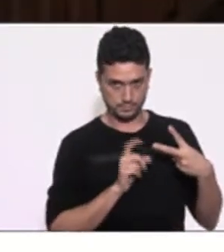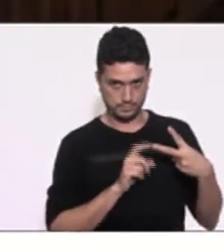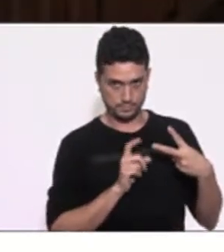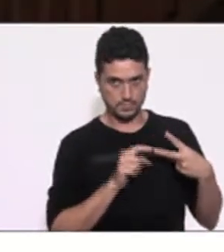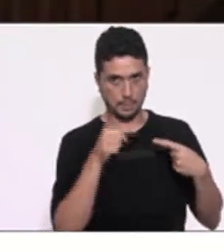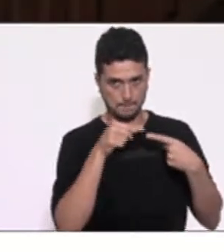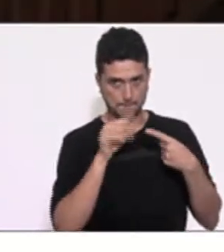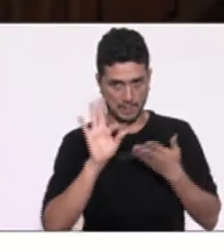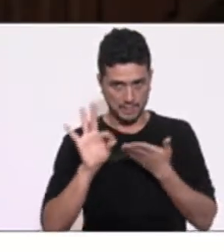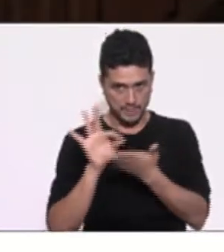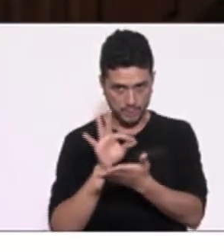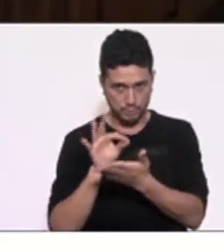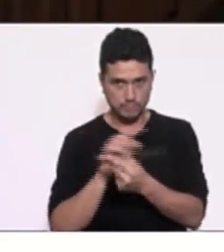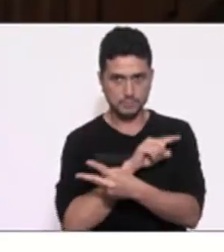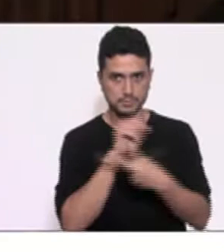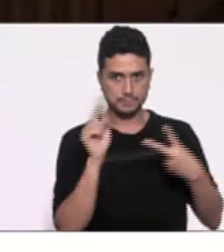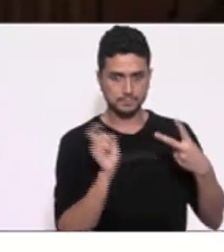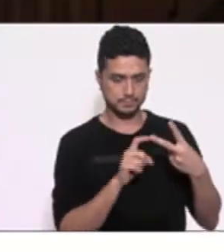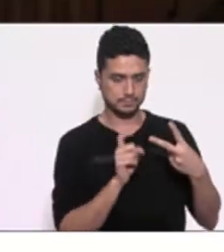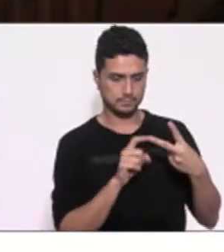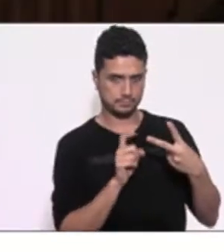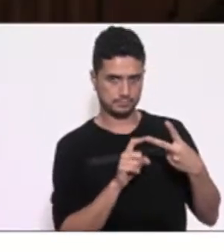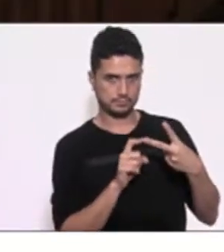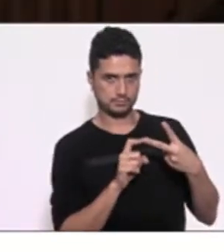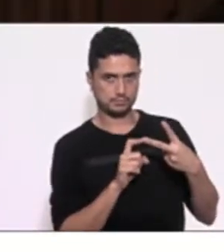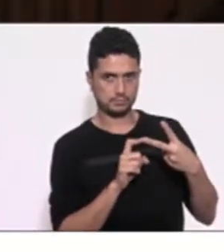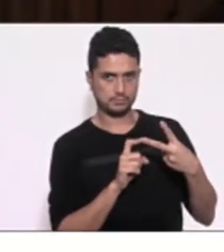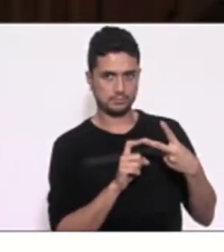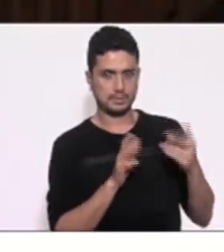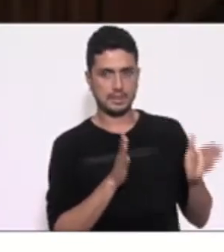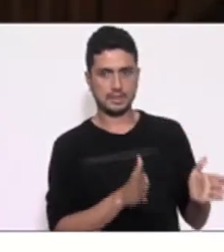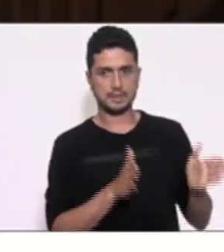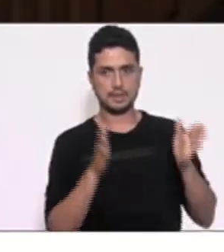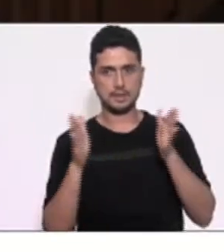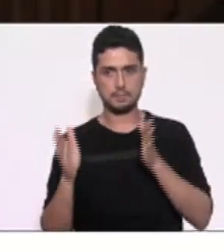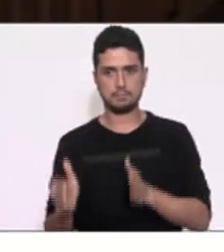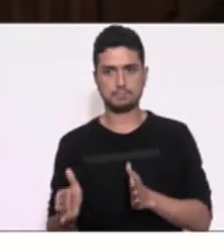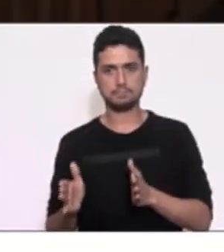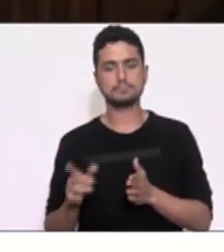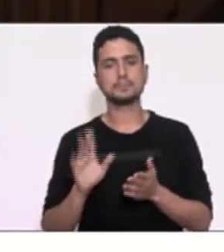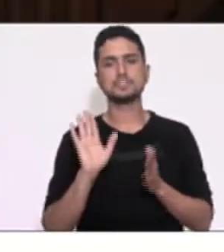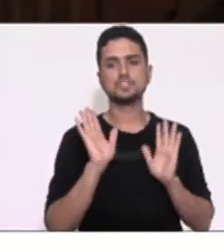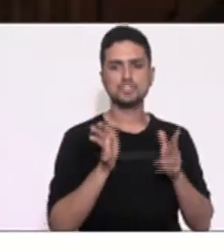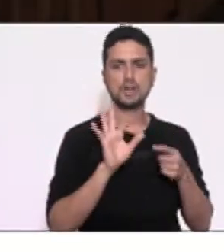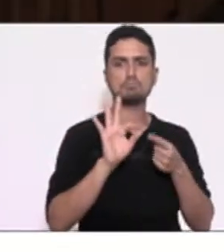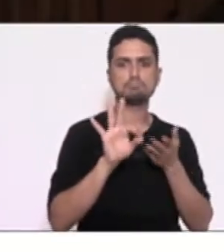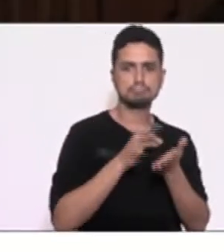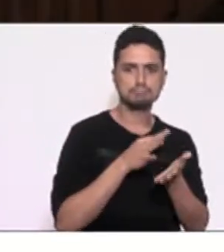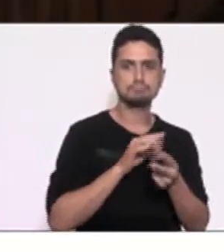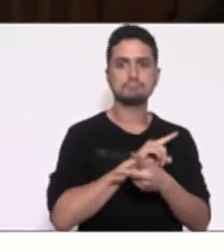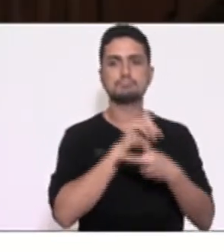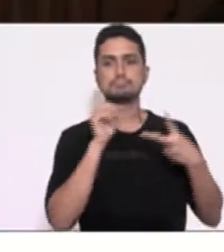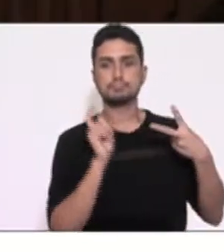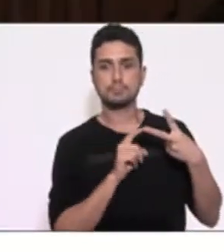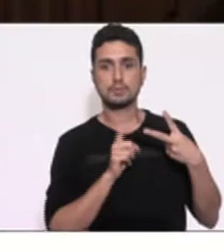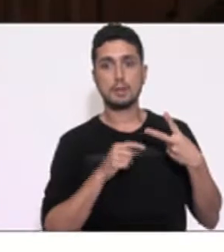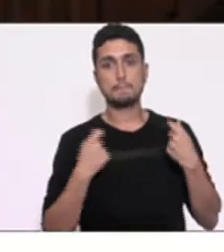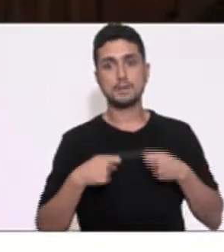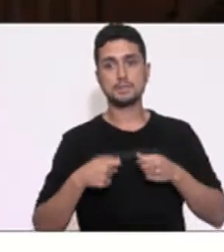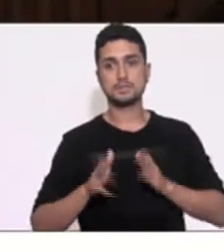é a etapa, uma vez na escola, uma vez matriculado, é a etapa da